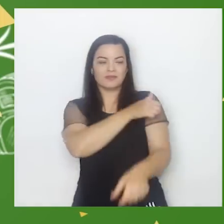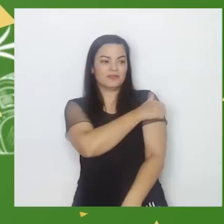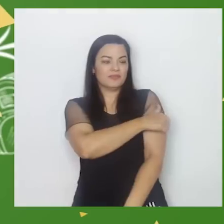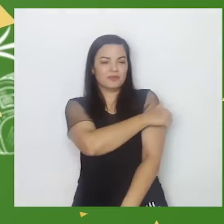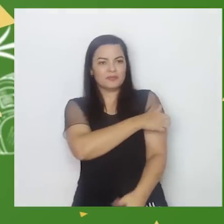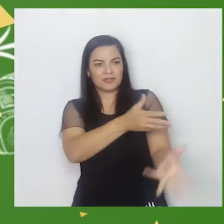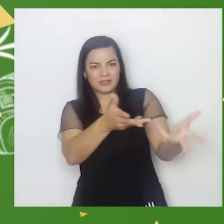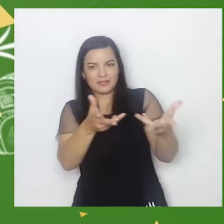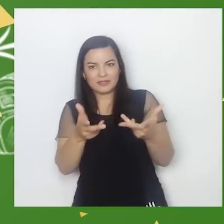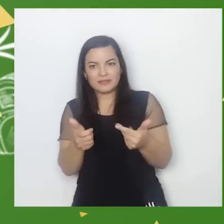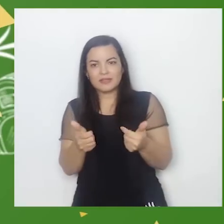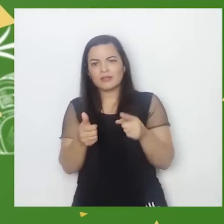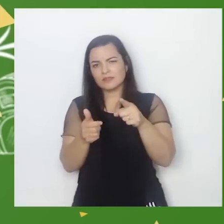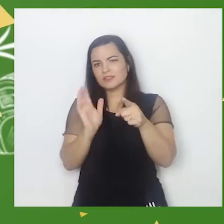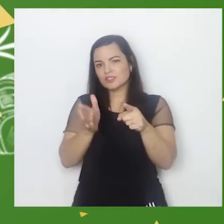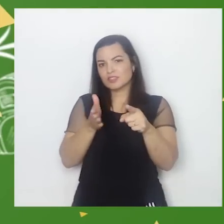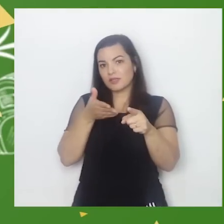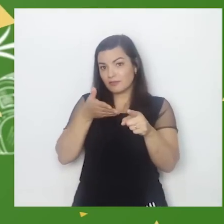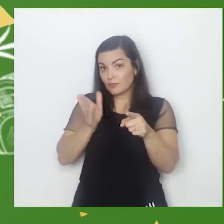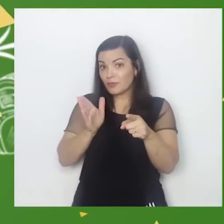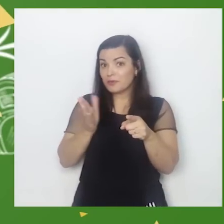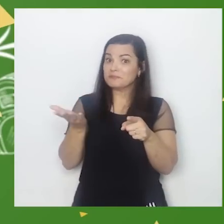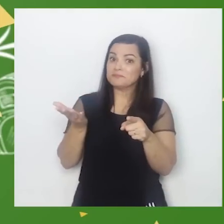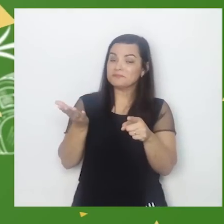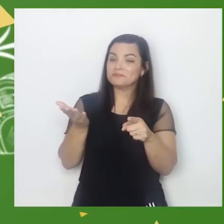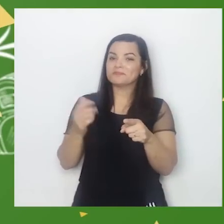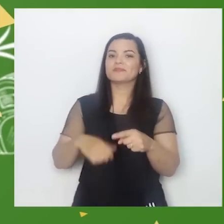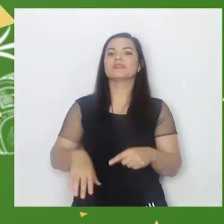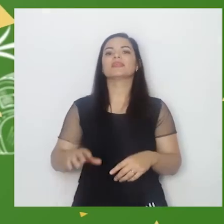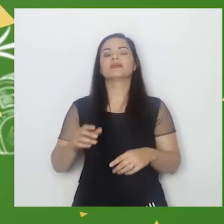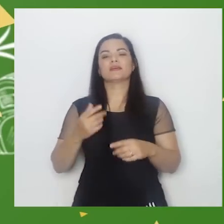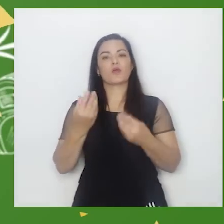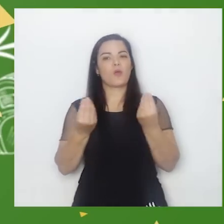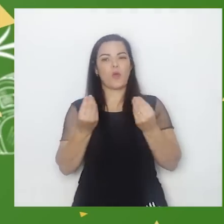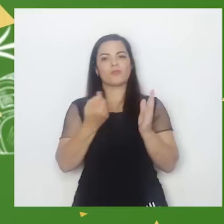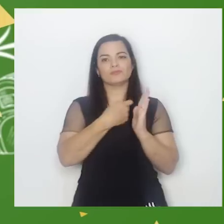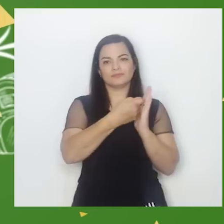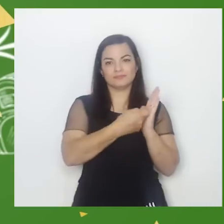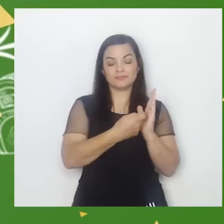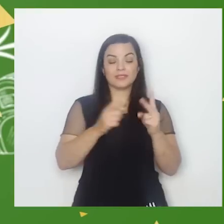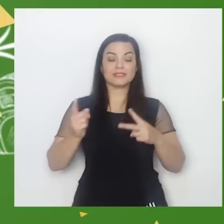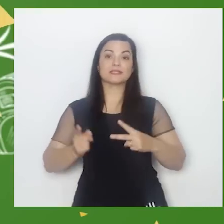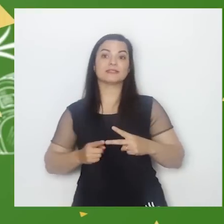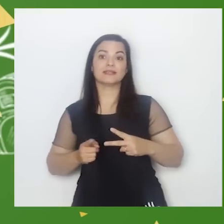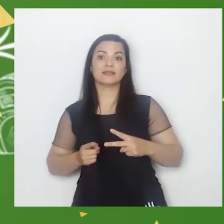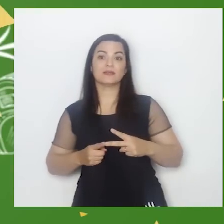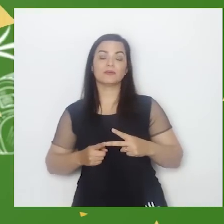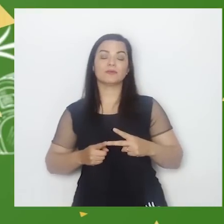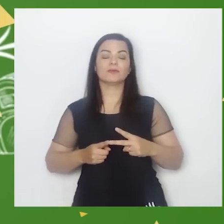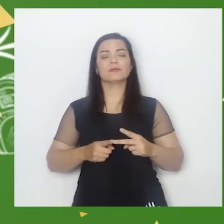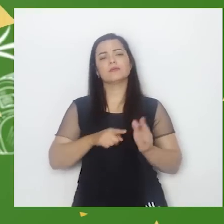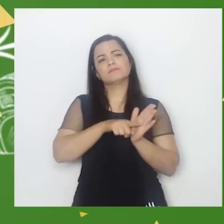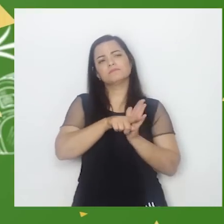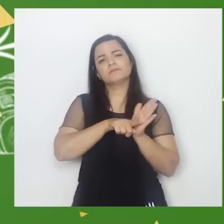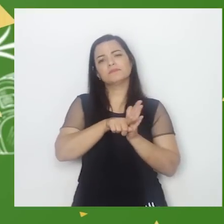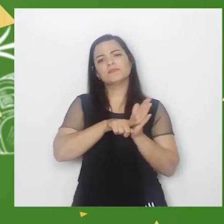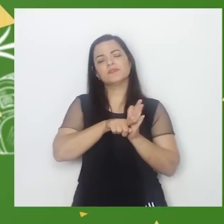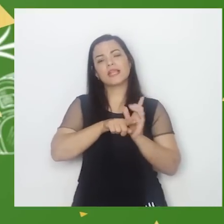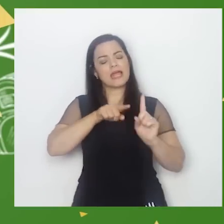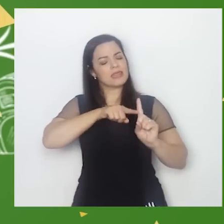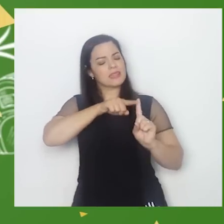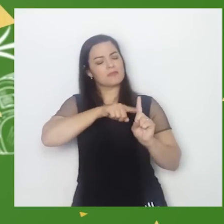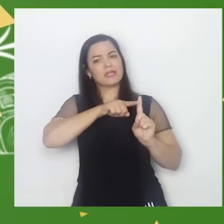trabalho, se você já passou por isso. E a segunda parte é investigar aí o que essas temperaturas